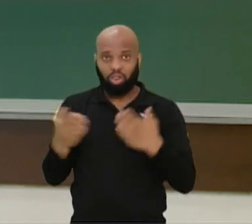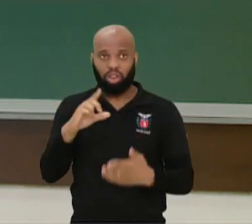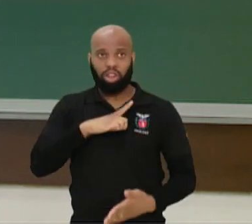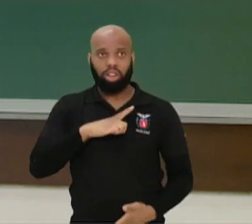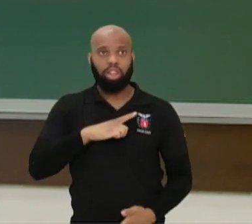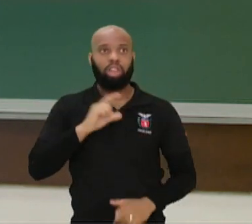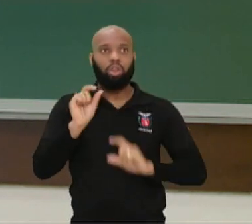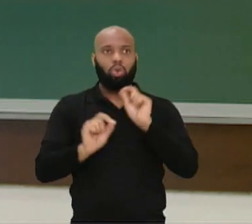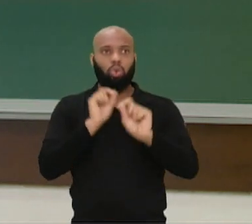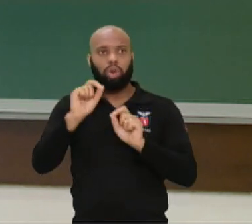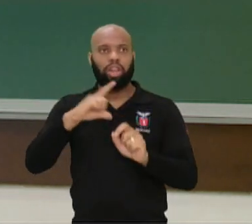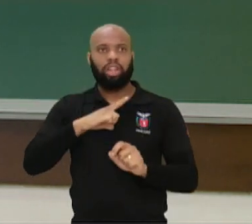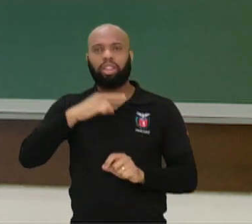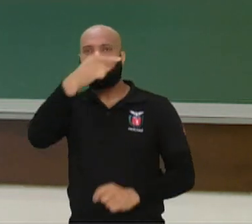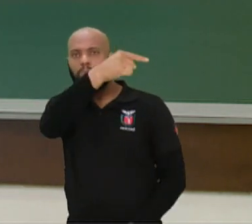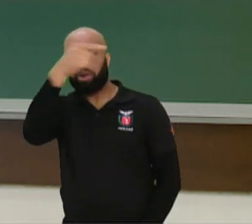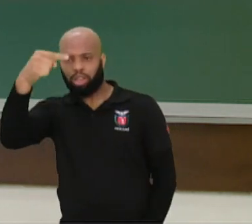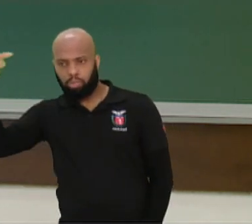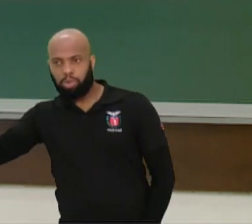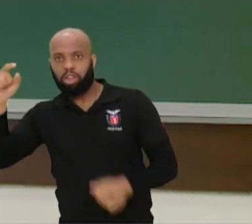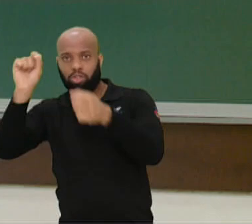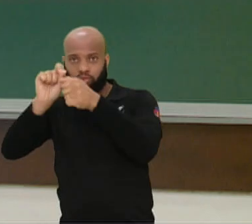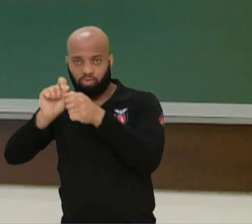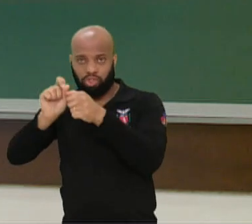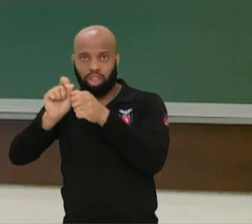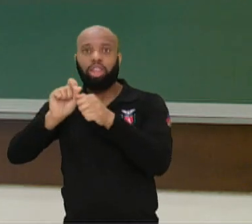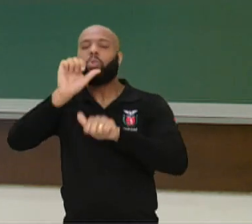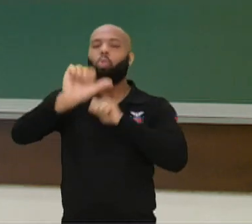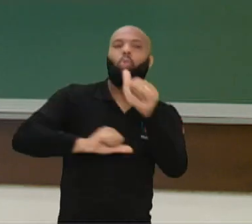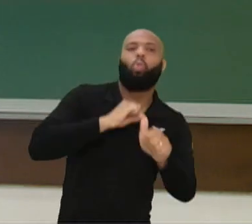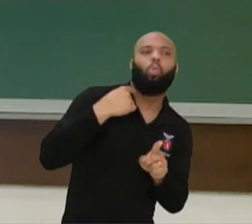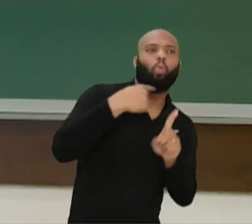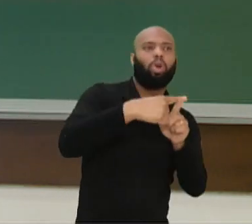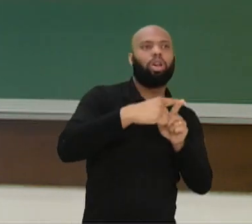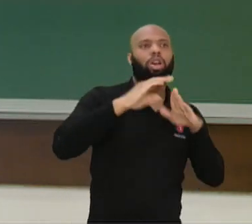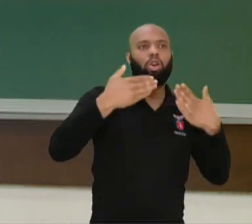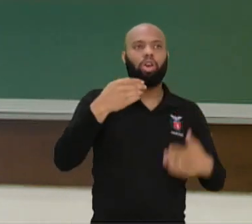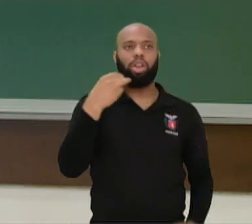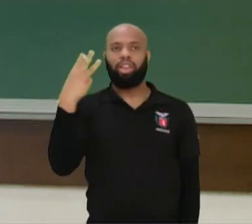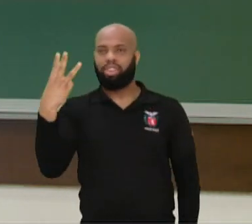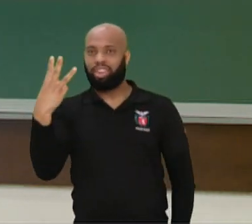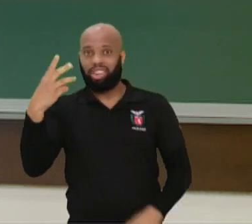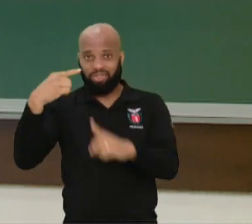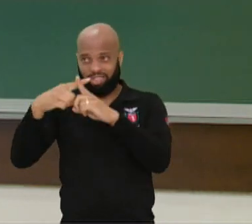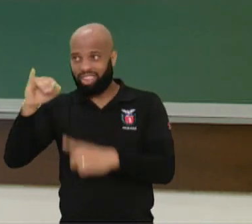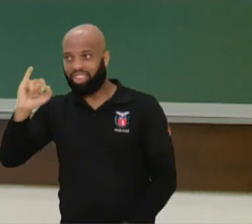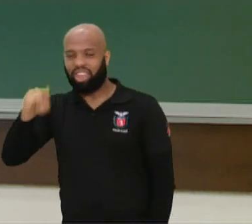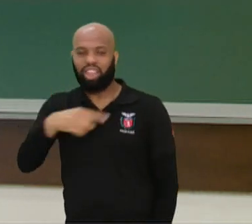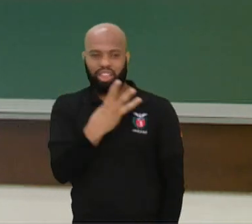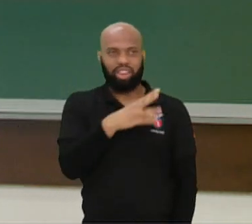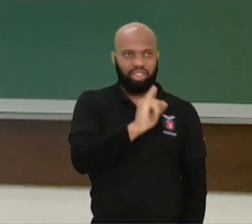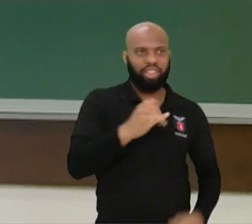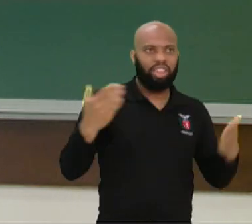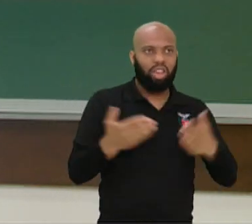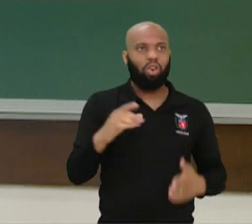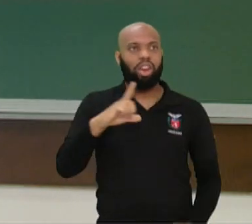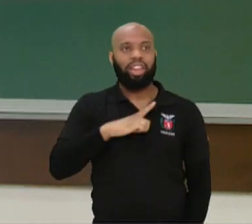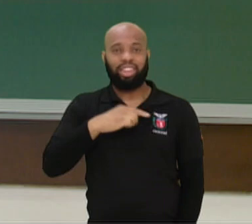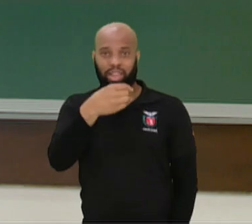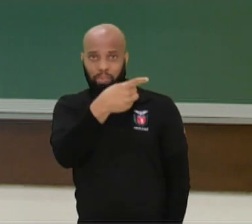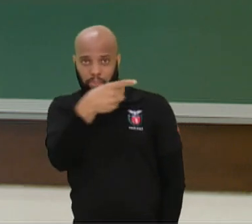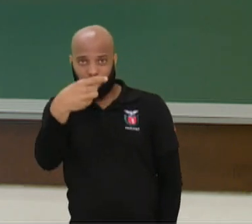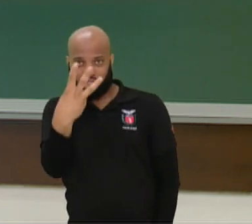negativo multiplicado por negativo é positivo. 3 vezes i, 3i. 3i